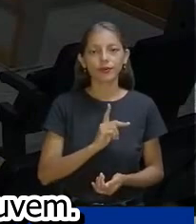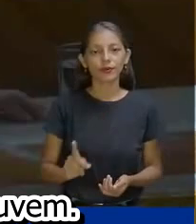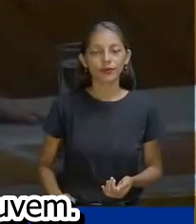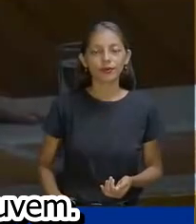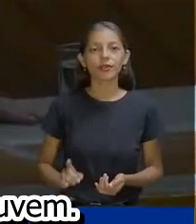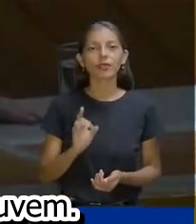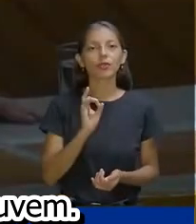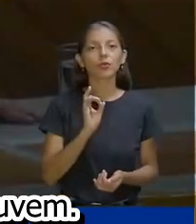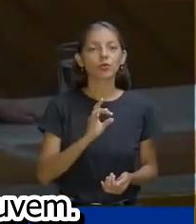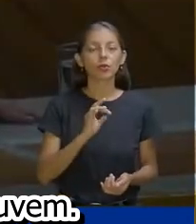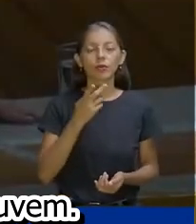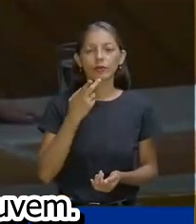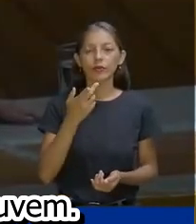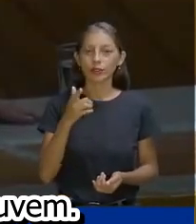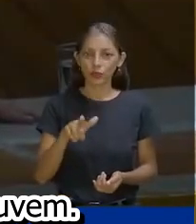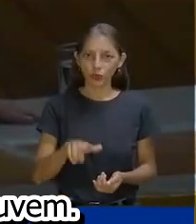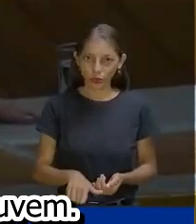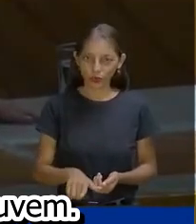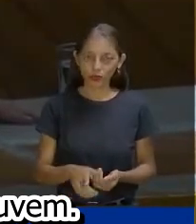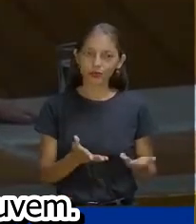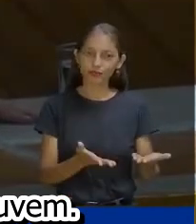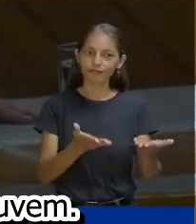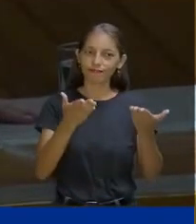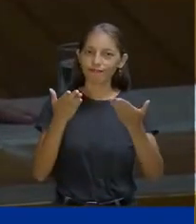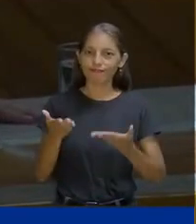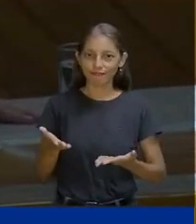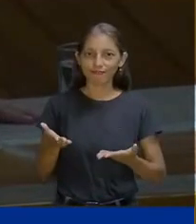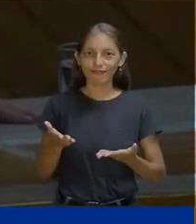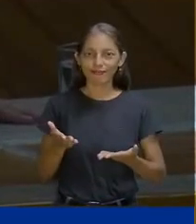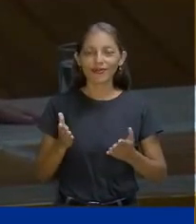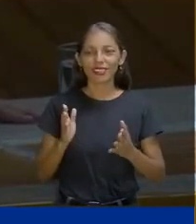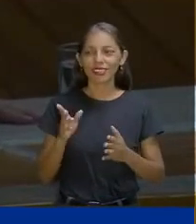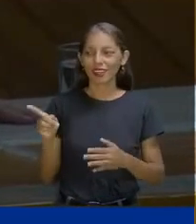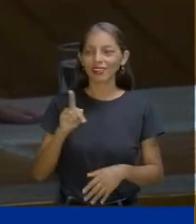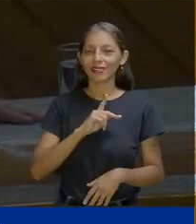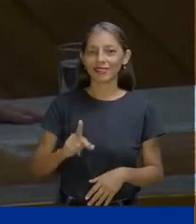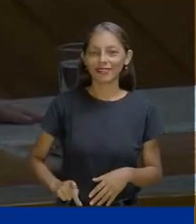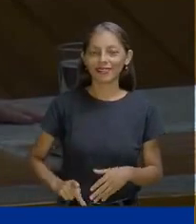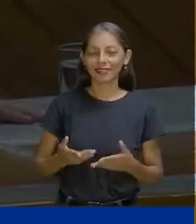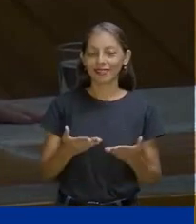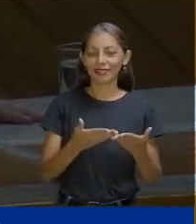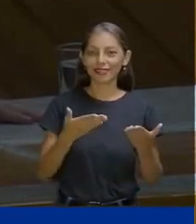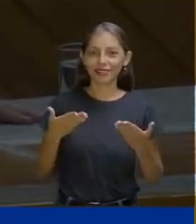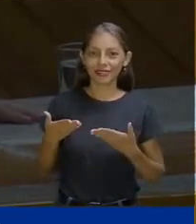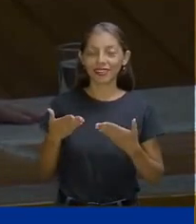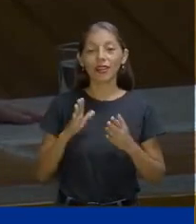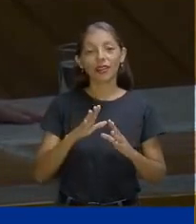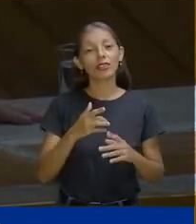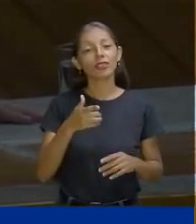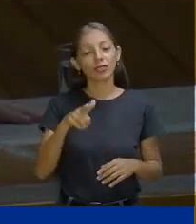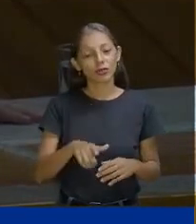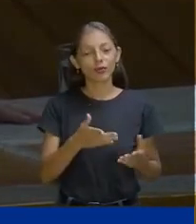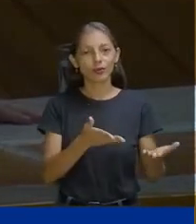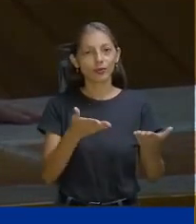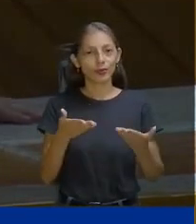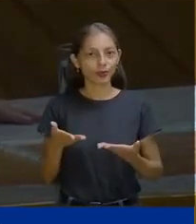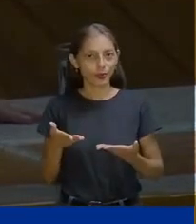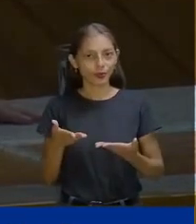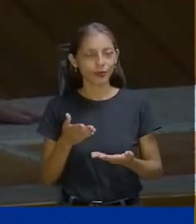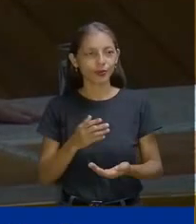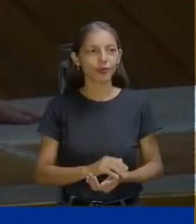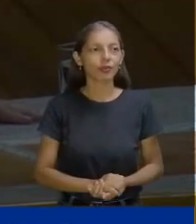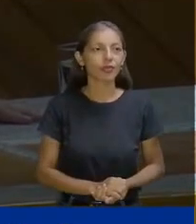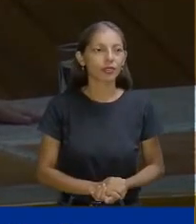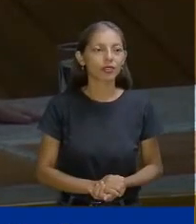né? Todas as colegas, a todos que nos ouvem, que de fato é mais um evento da nossa